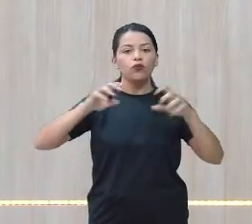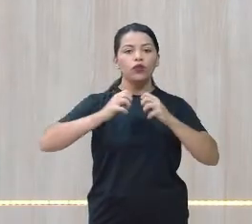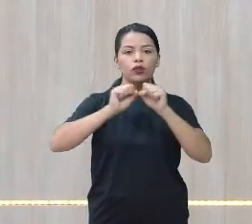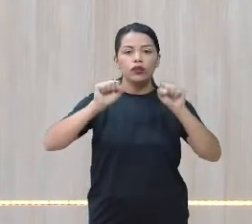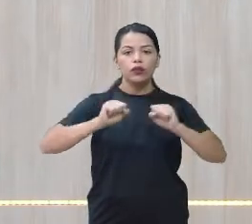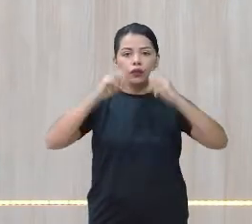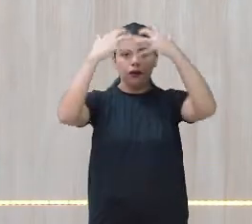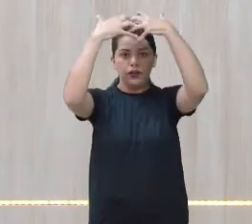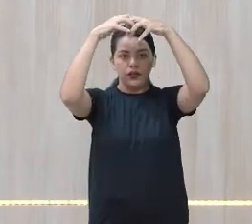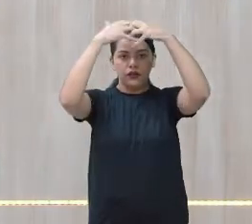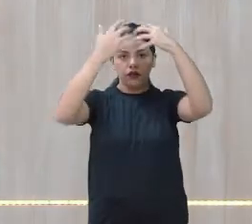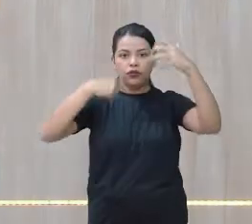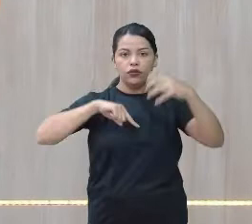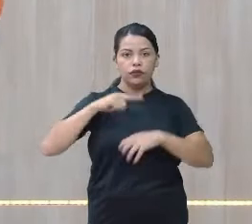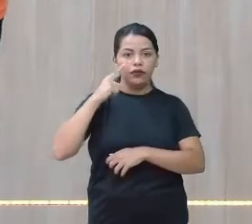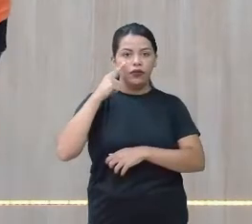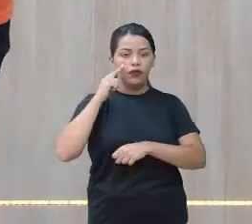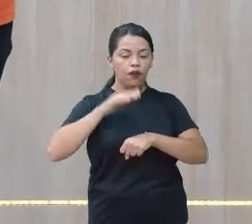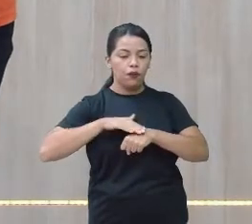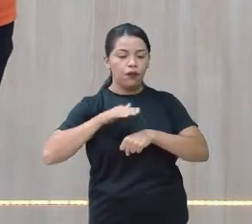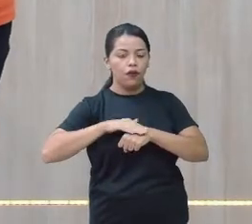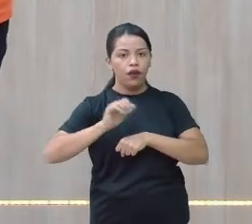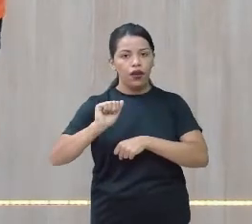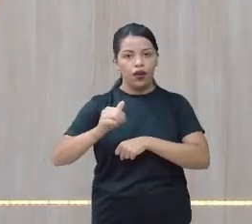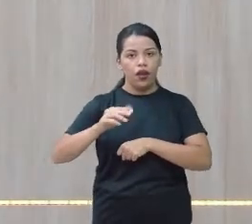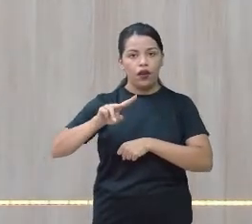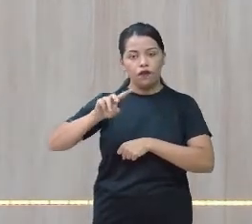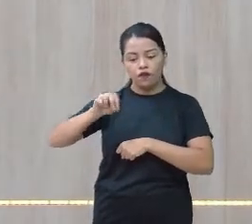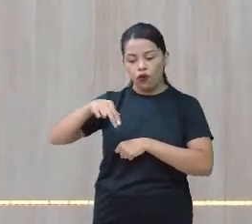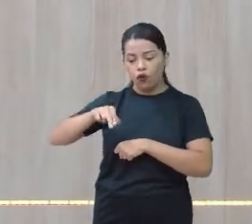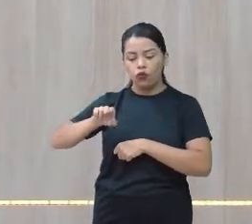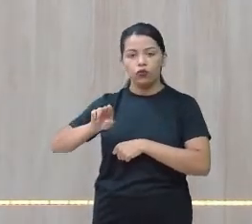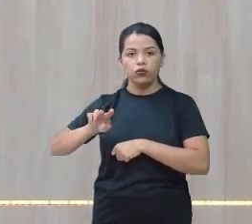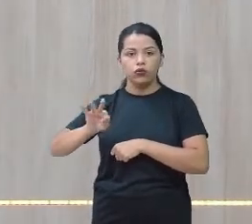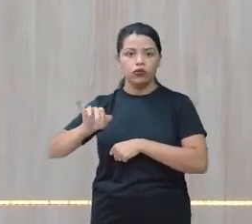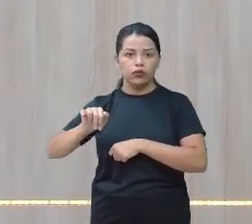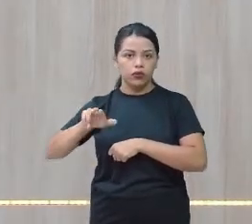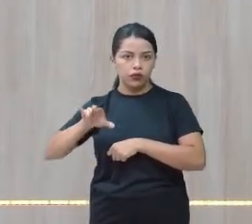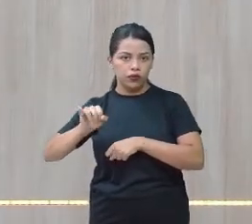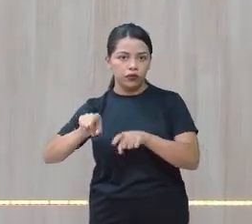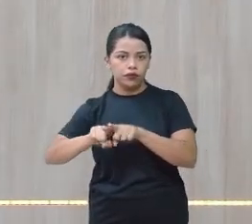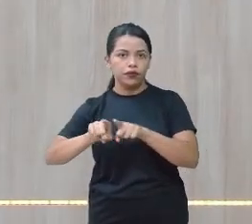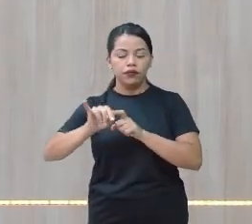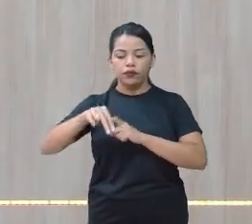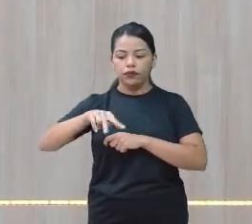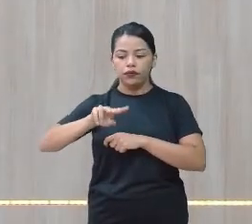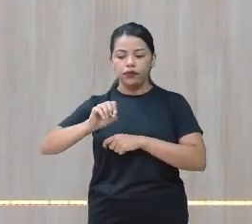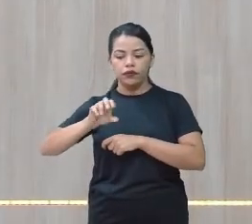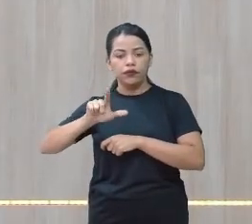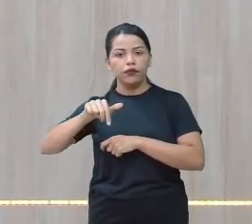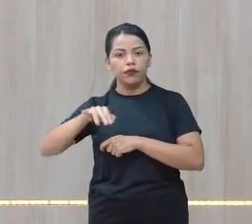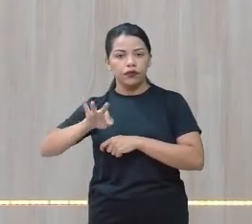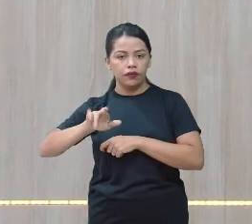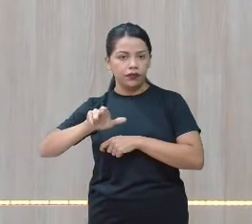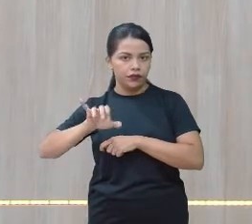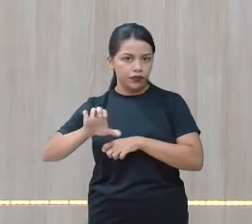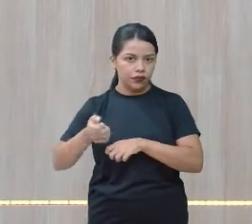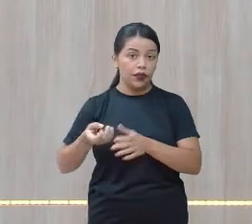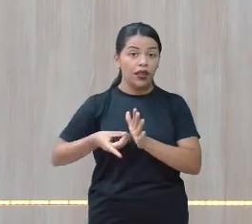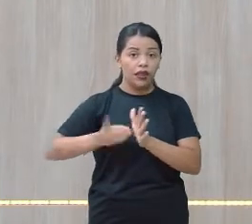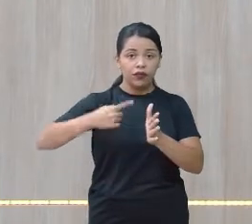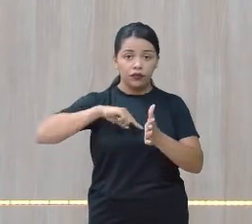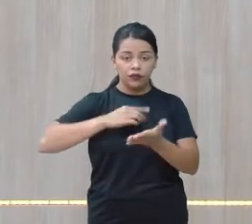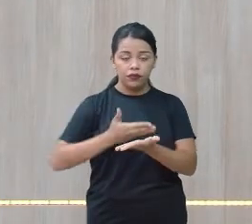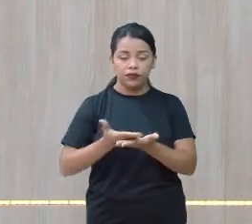aí as ações voluntárias e involuntárias. Para começar, eu gostaria de lembrar vocês em relação ao aplicativo. Gente,